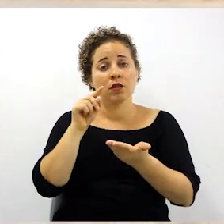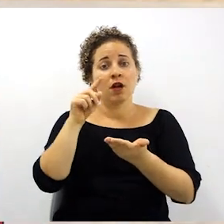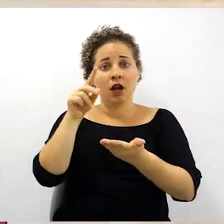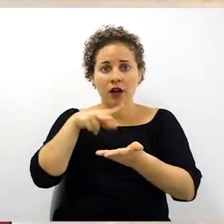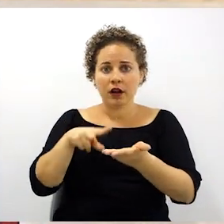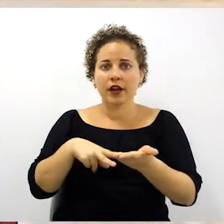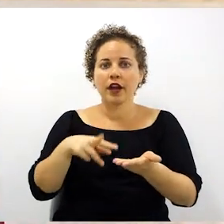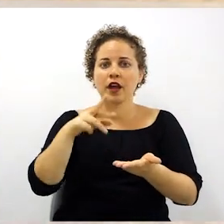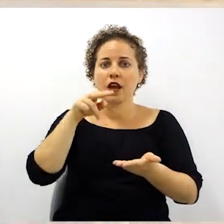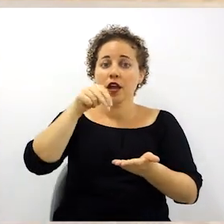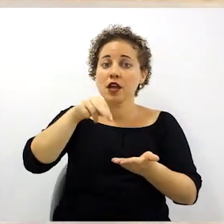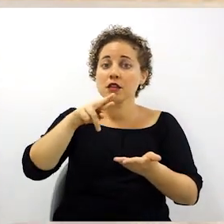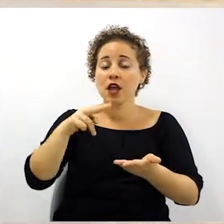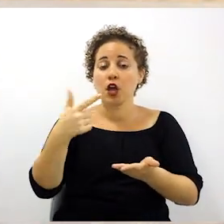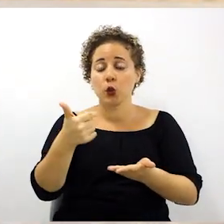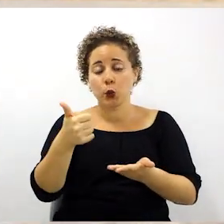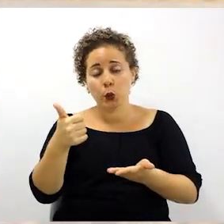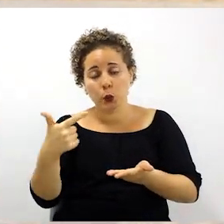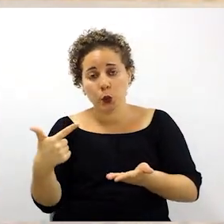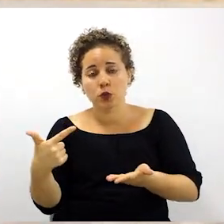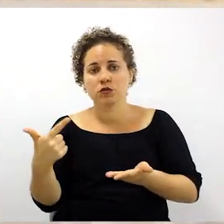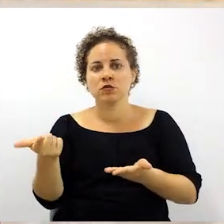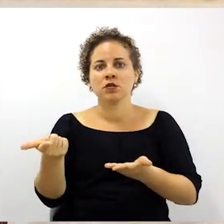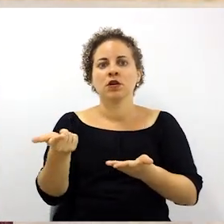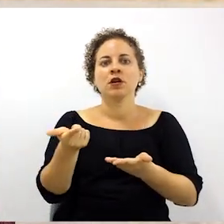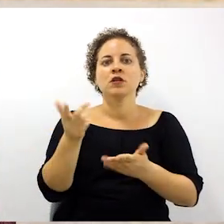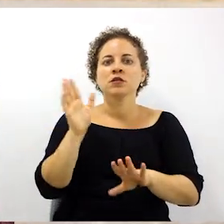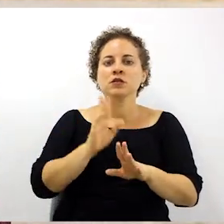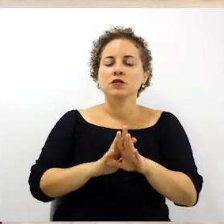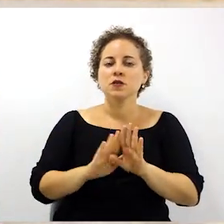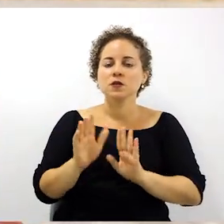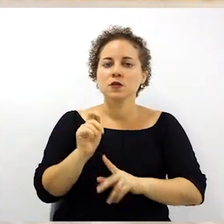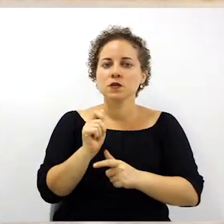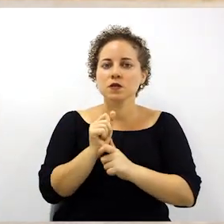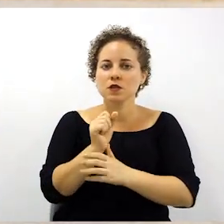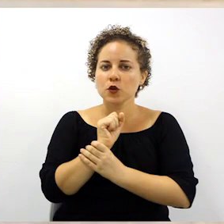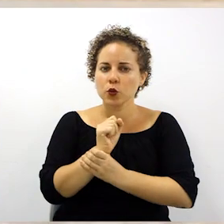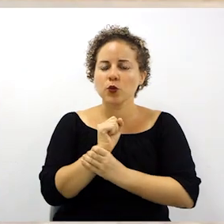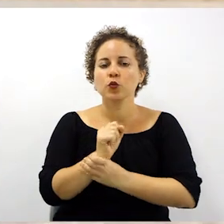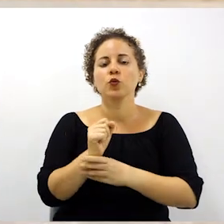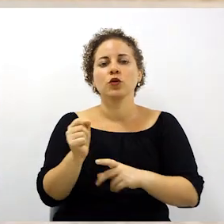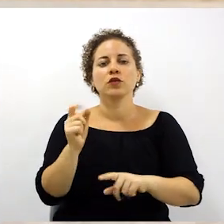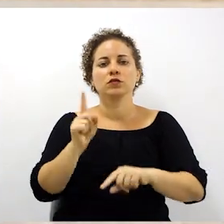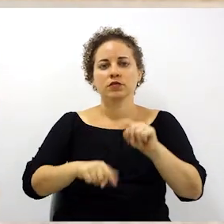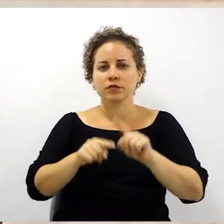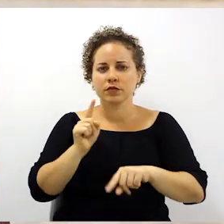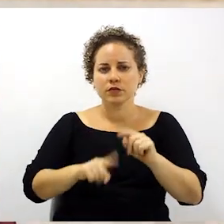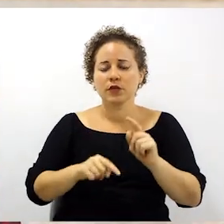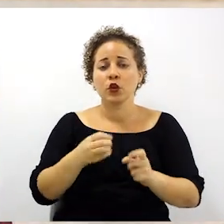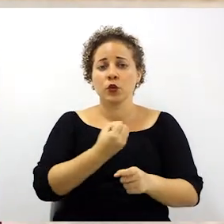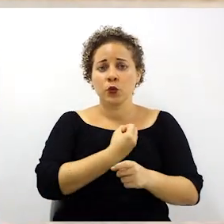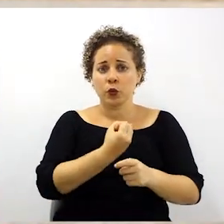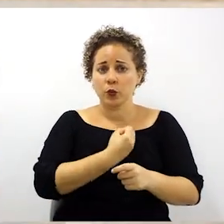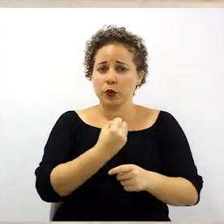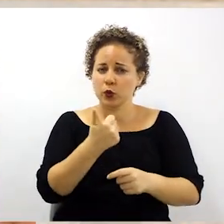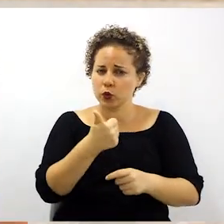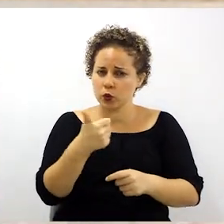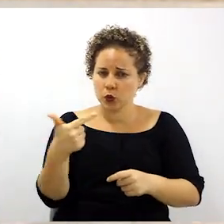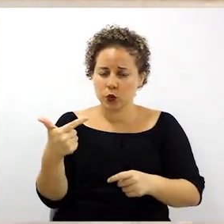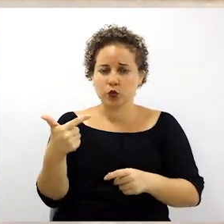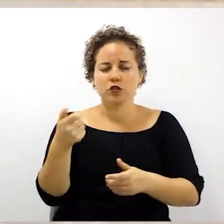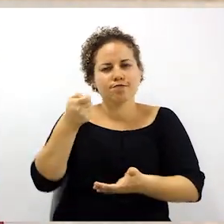a NR12, que fala sobre segurança em máquinas e equipamentos. Na norma regulamentadora número 12, você vê